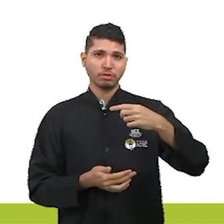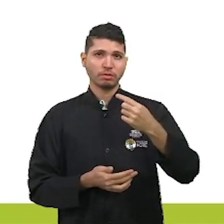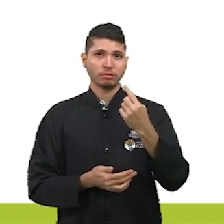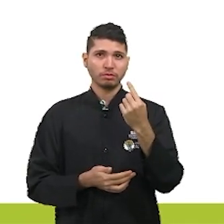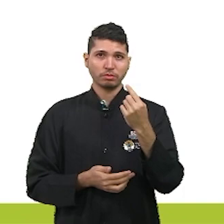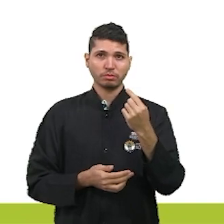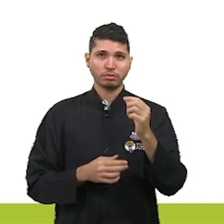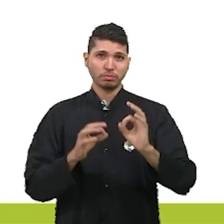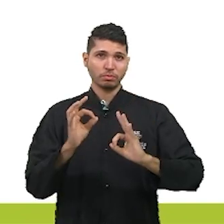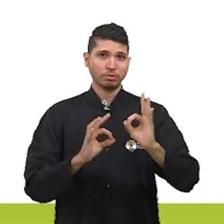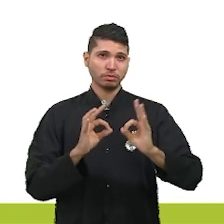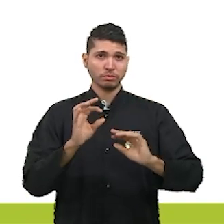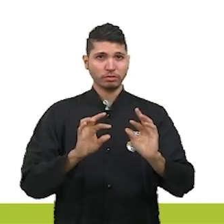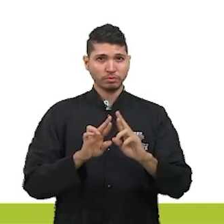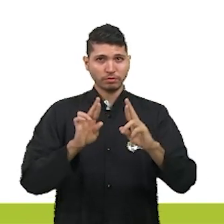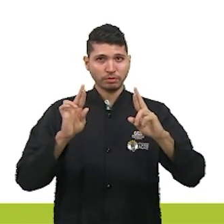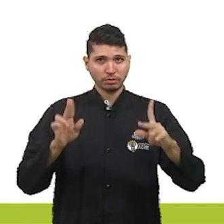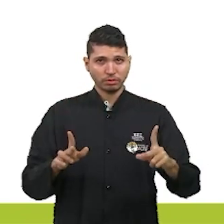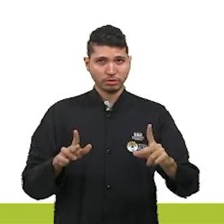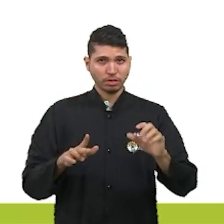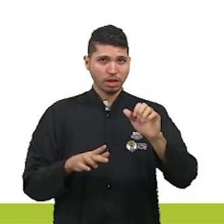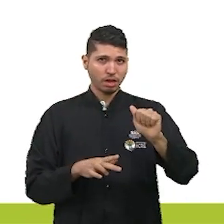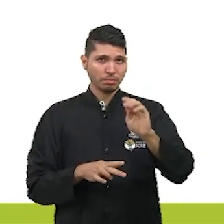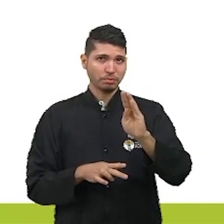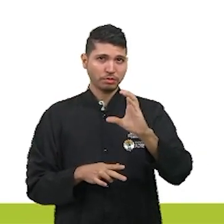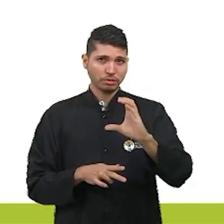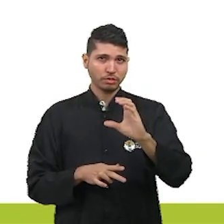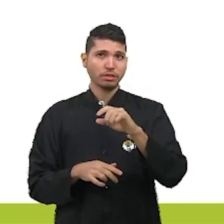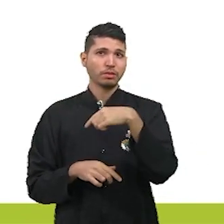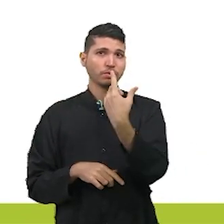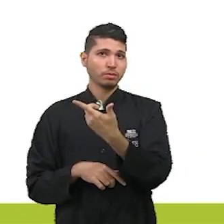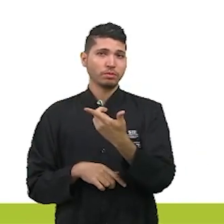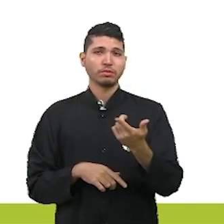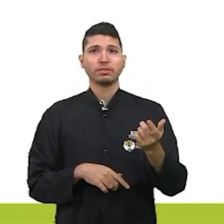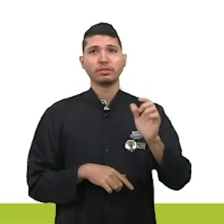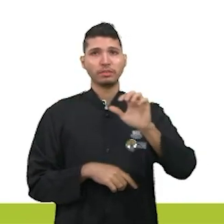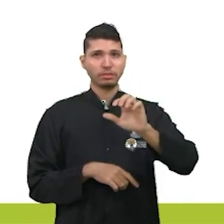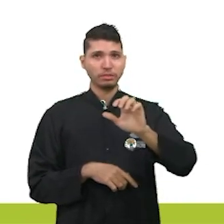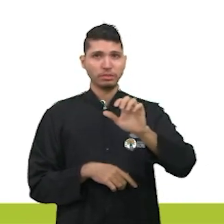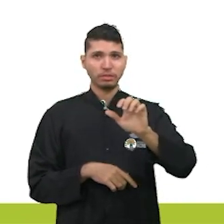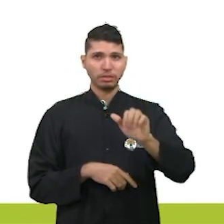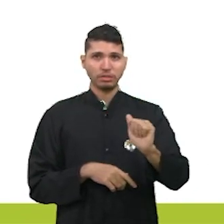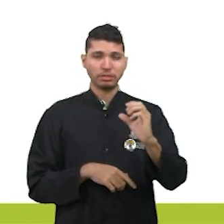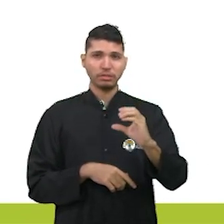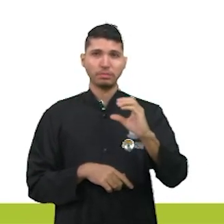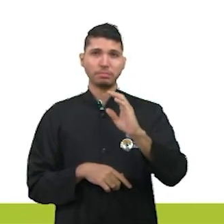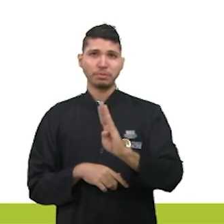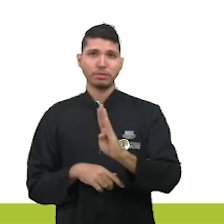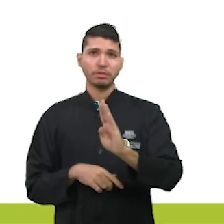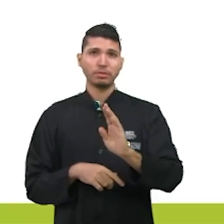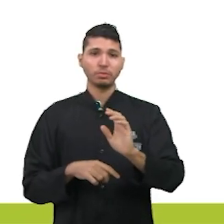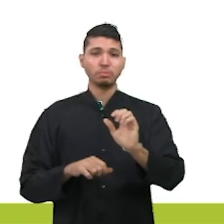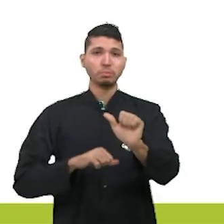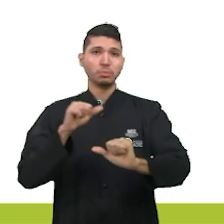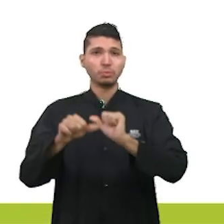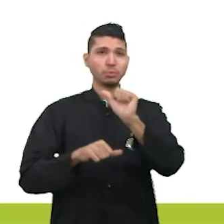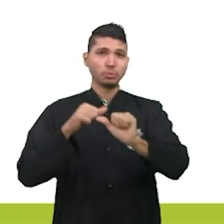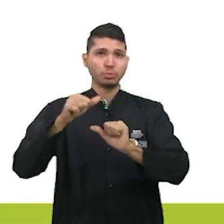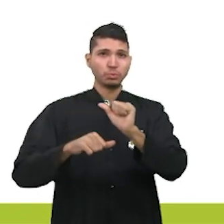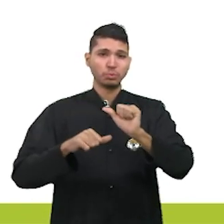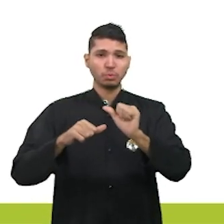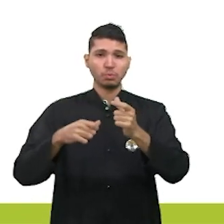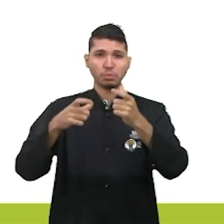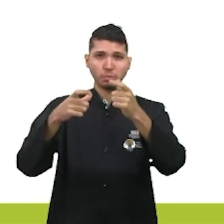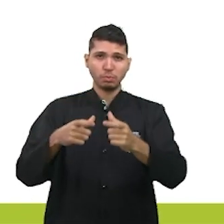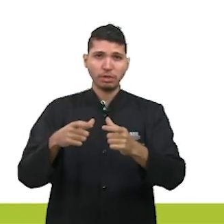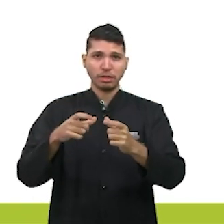organizações diferentes. À medida que eu mudo uma pessoa de posição na fila, eu estou formando uma